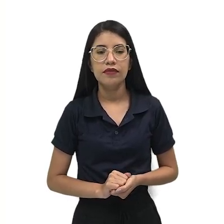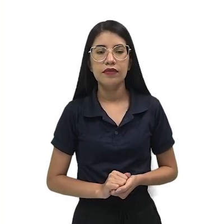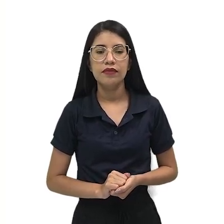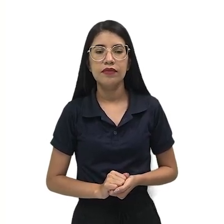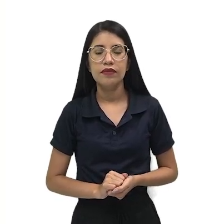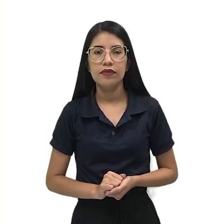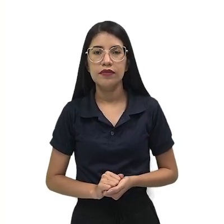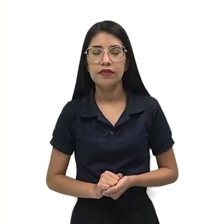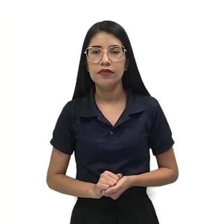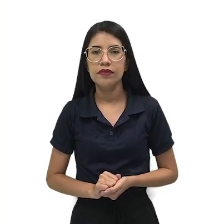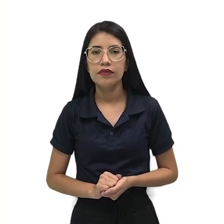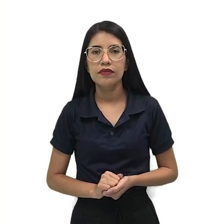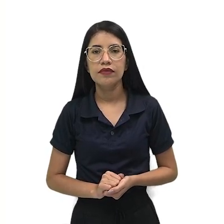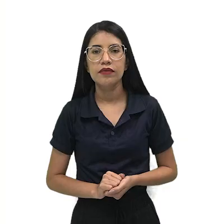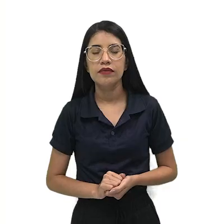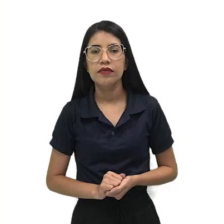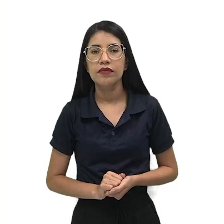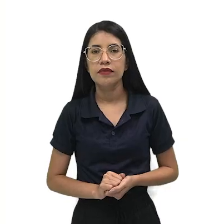periódica